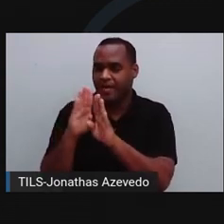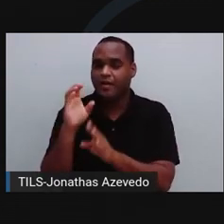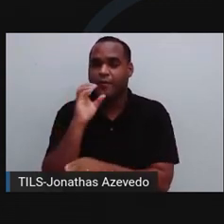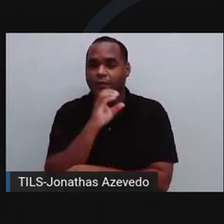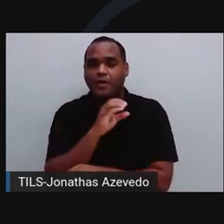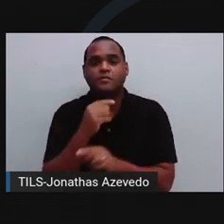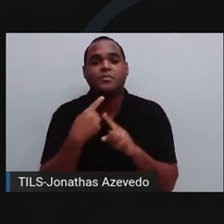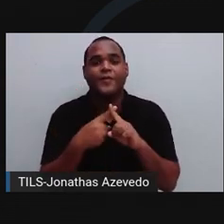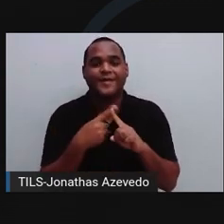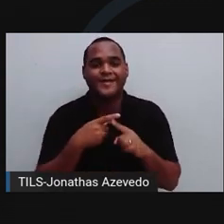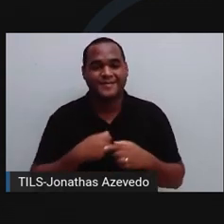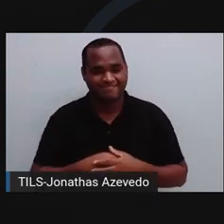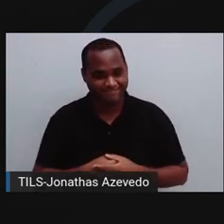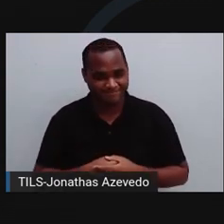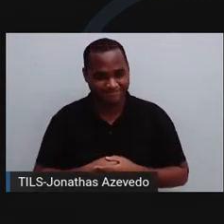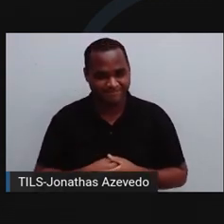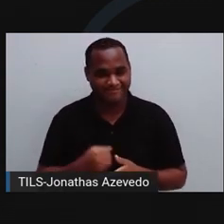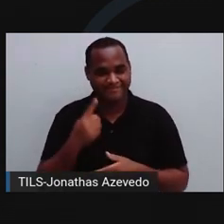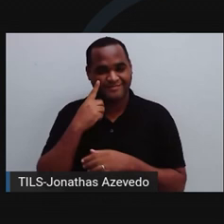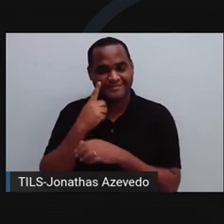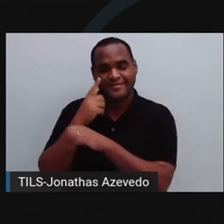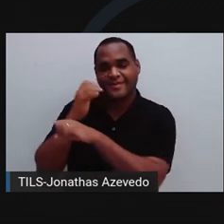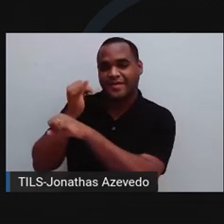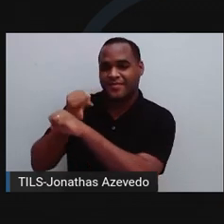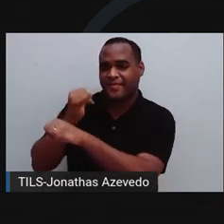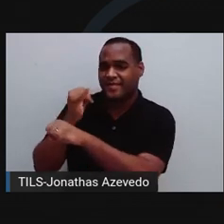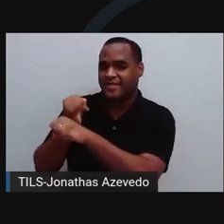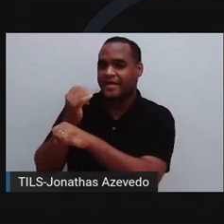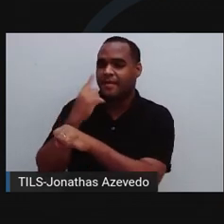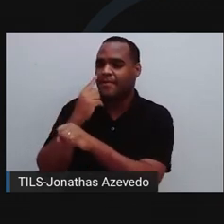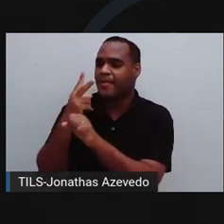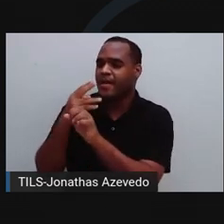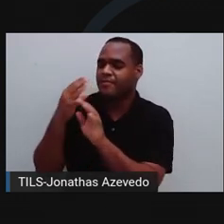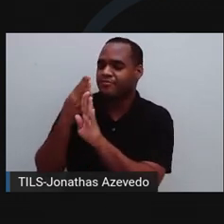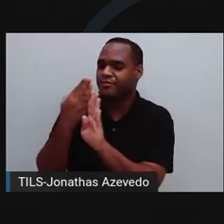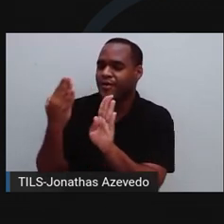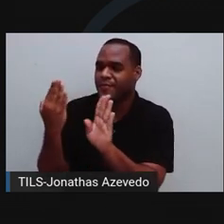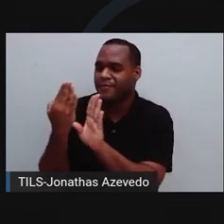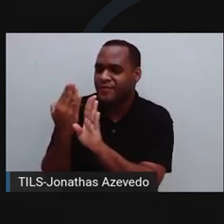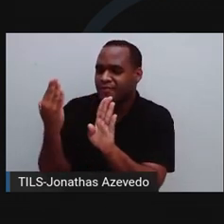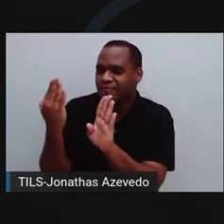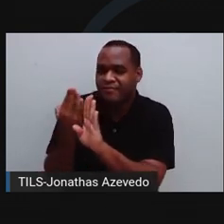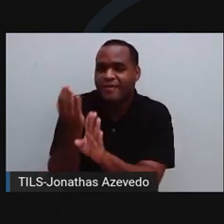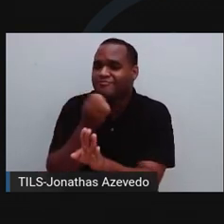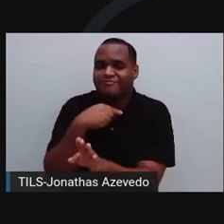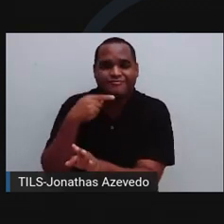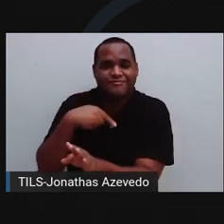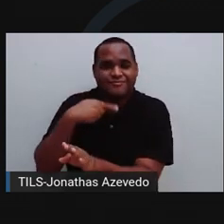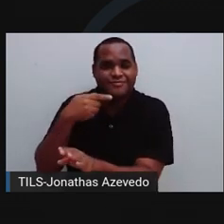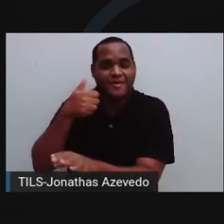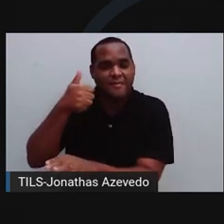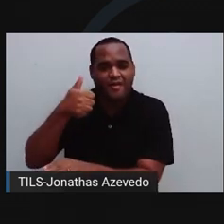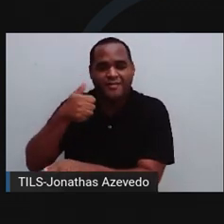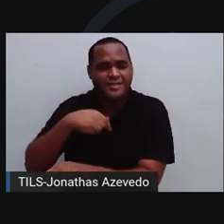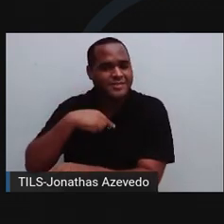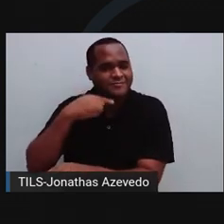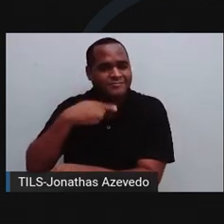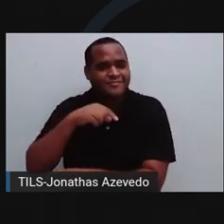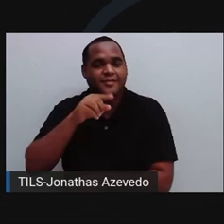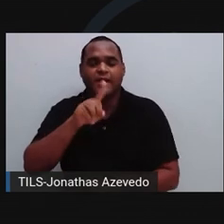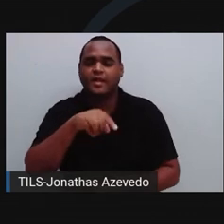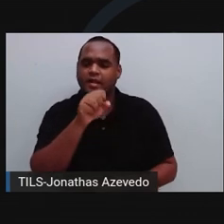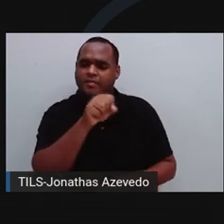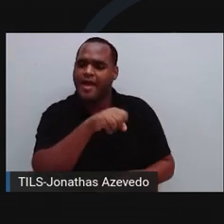quê? Porque o metal da porta se dilata, então não pode fechar bem. Muito bem, você